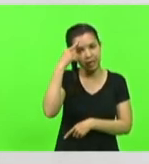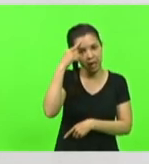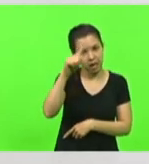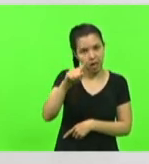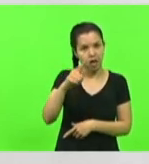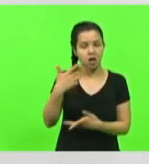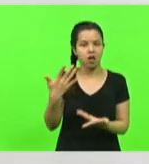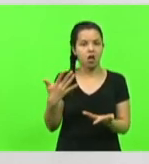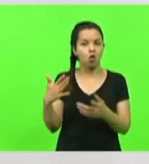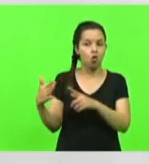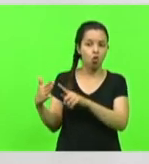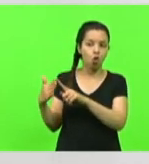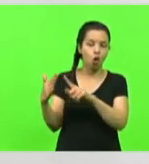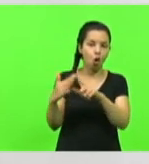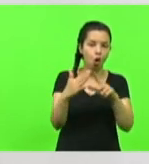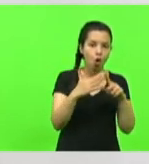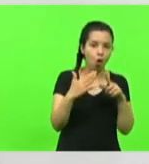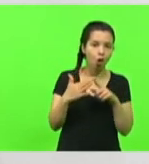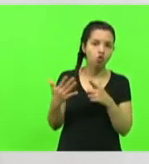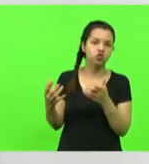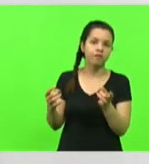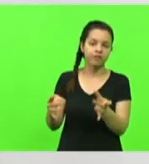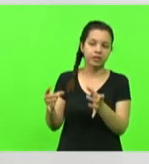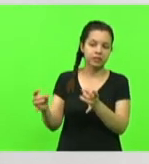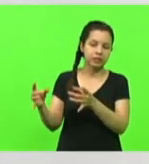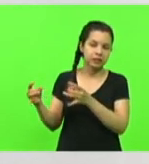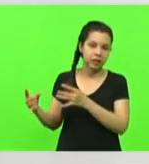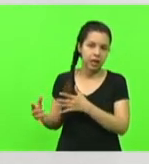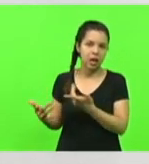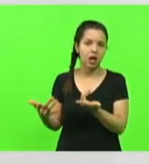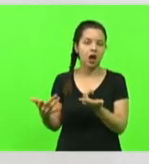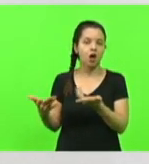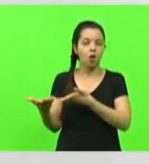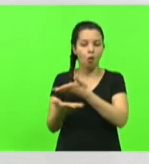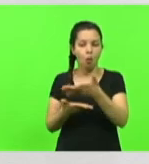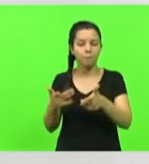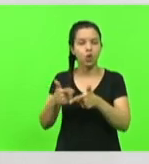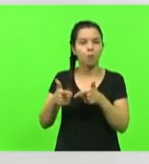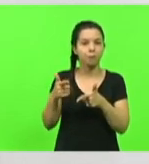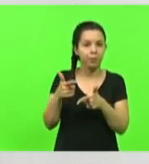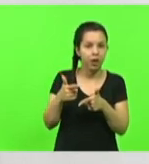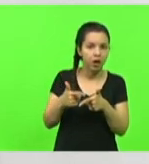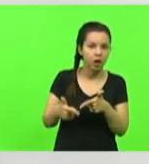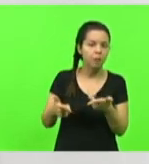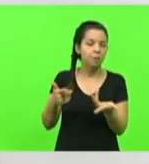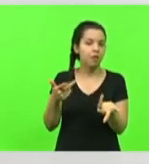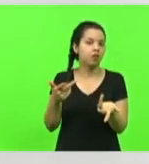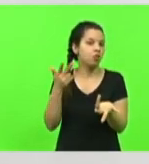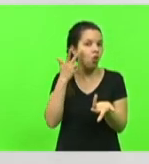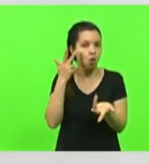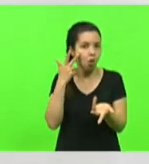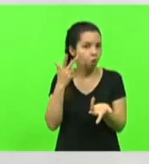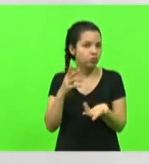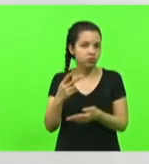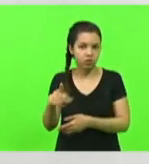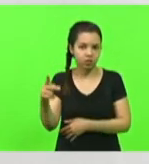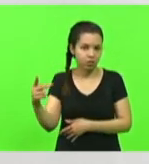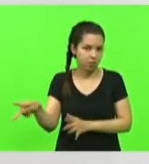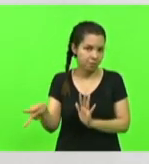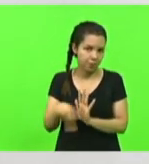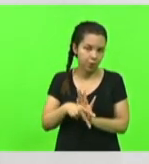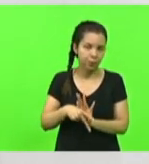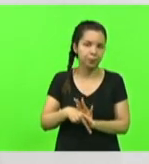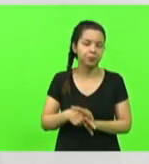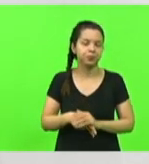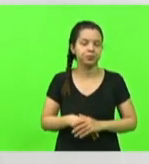no plano comum dos problemas que lhe são pertinentes. Além de promover o conhecimento e a